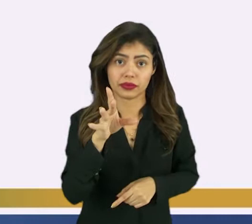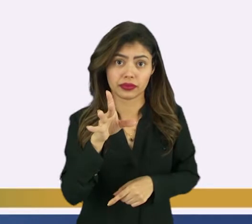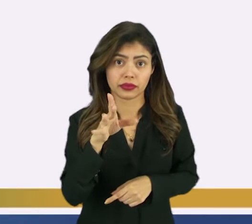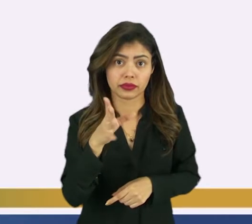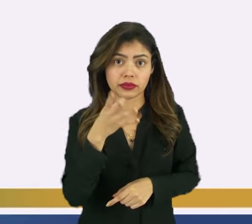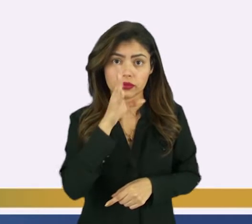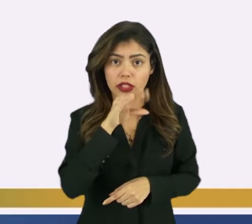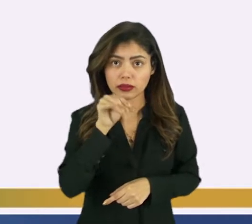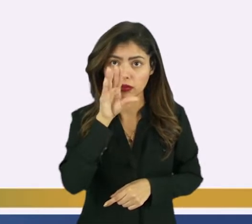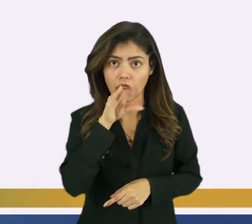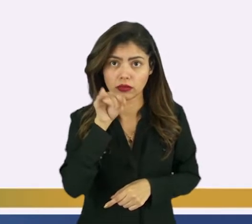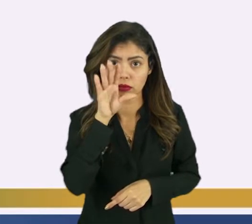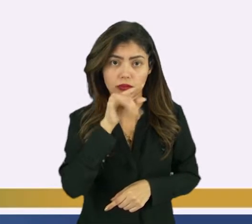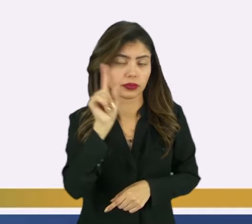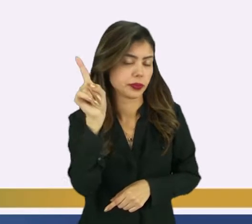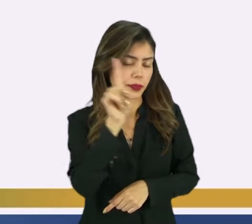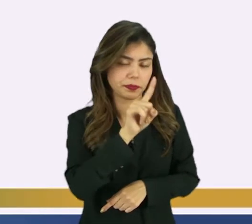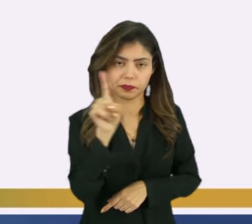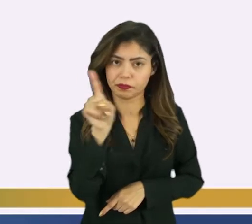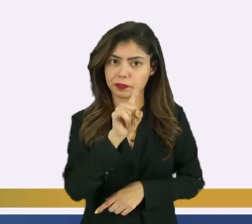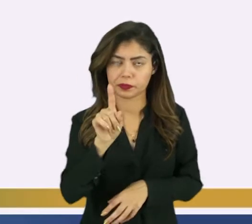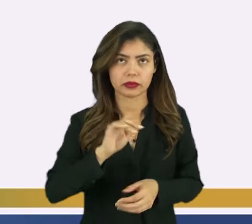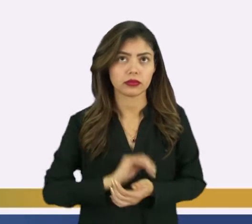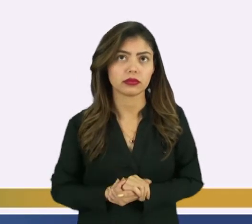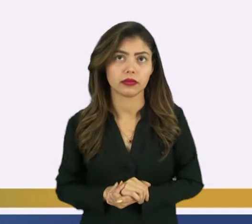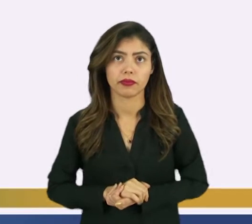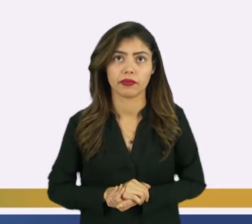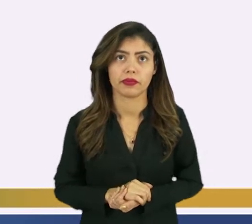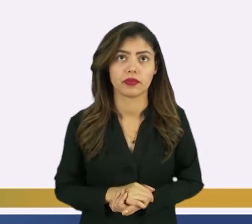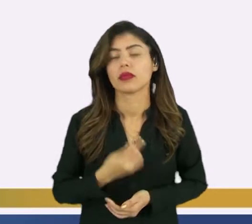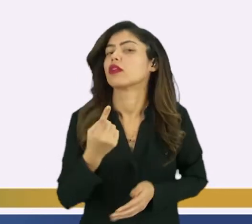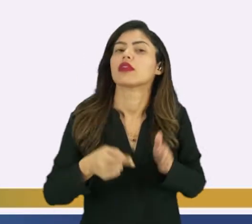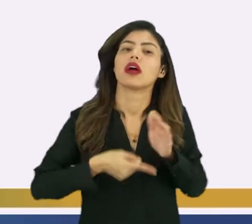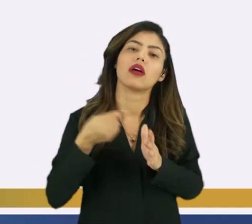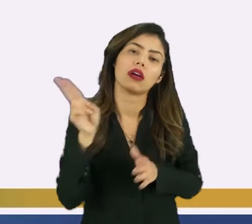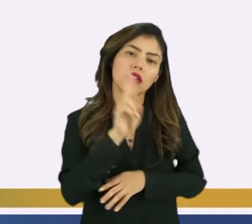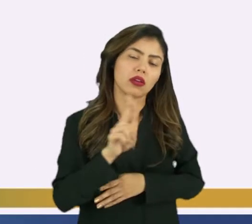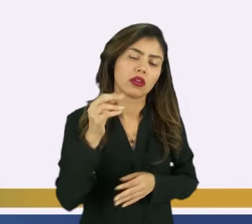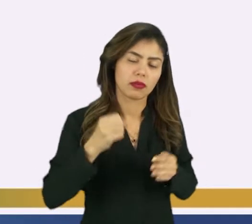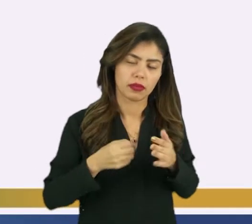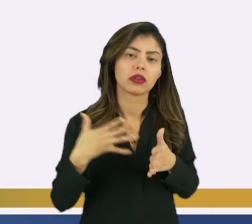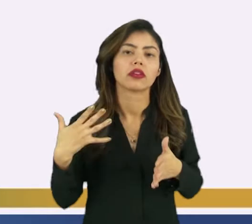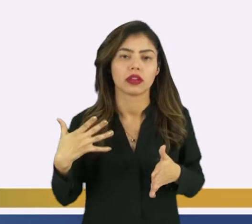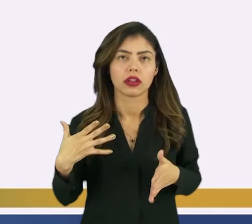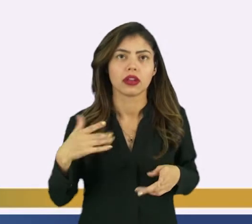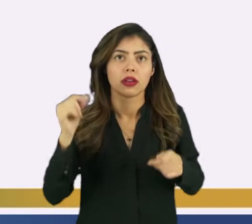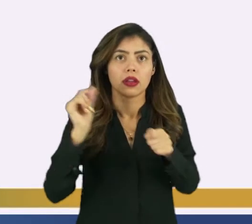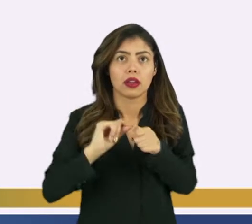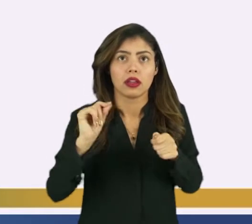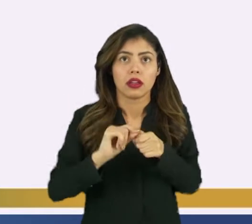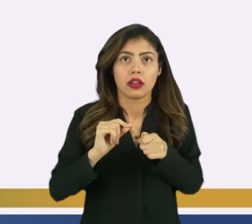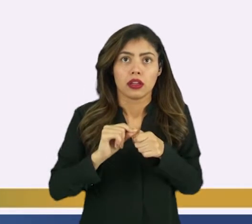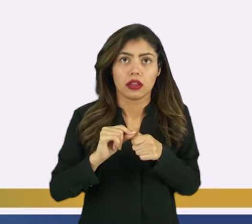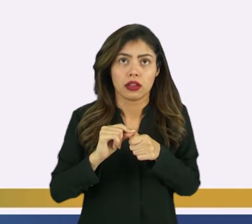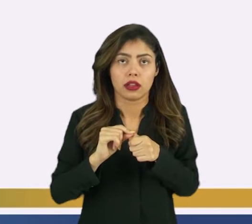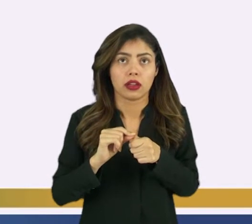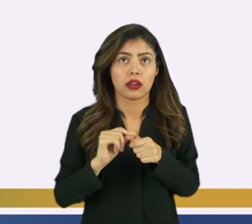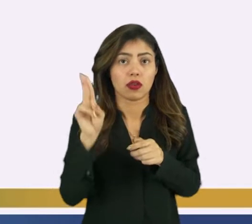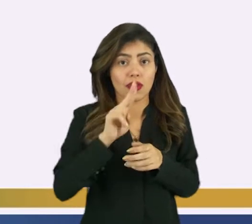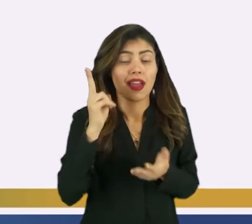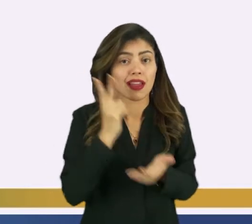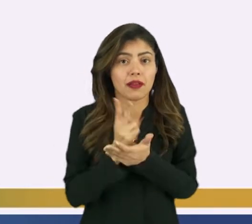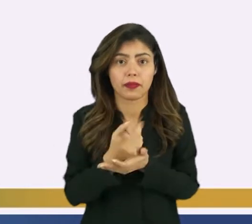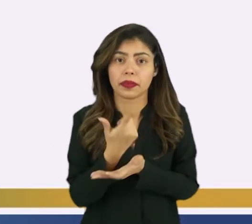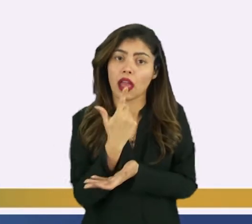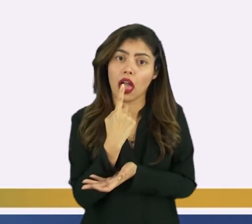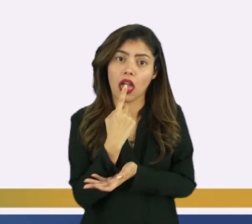eles não mastigam suas presas e uma coisa que eles utilizam bastante para fazer a captura das suas